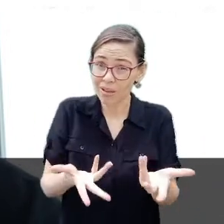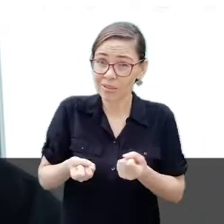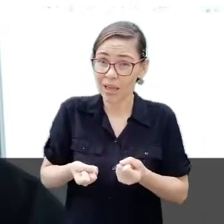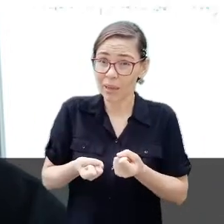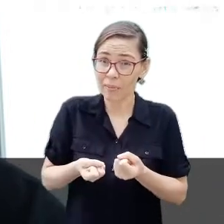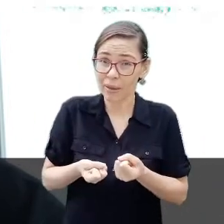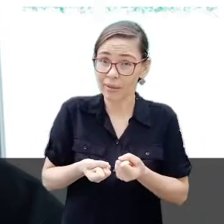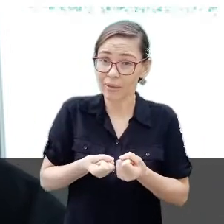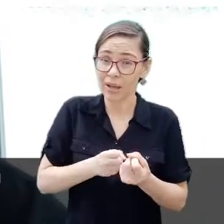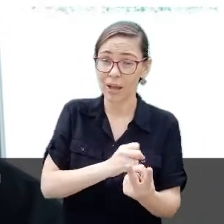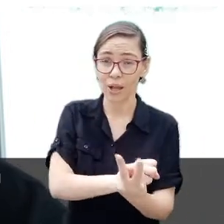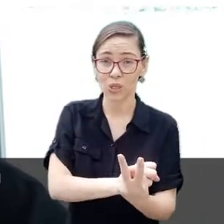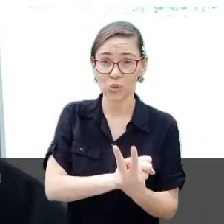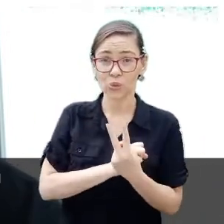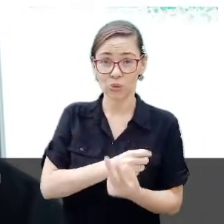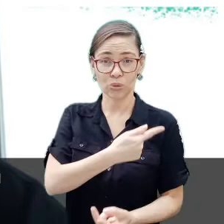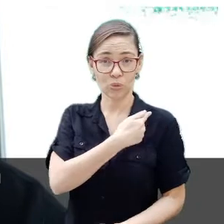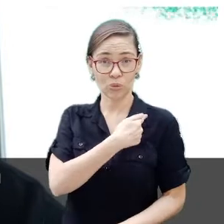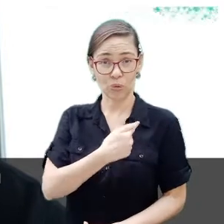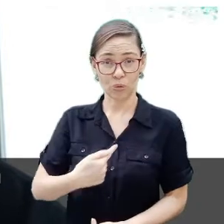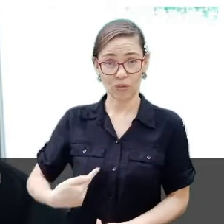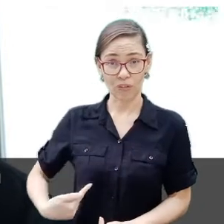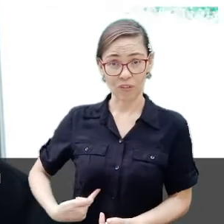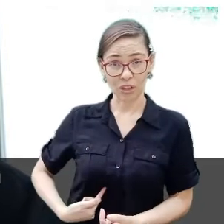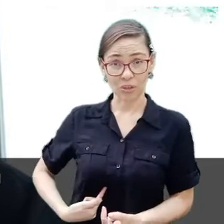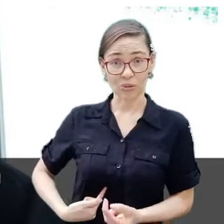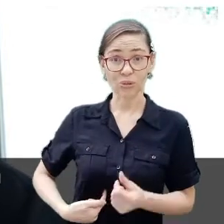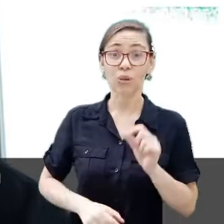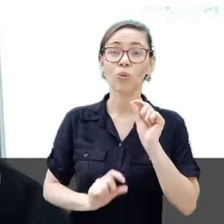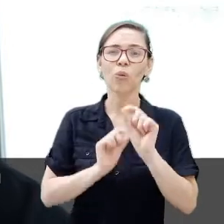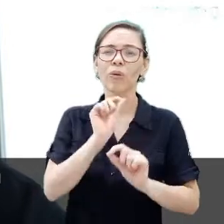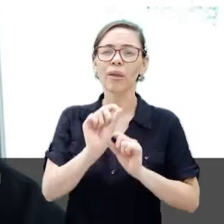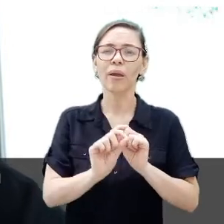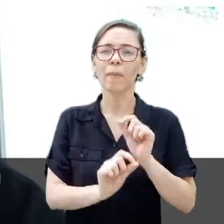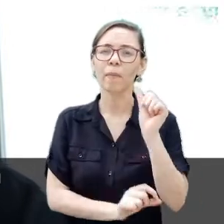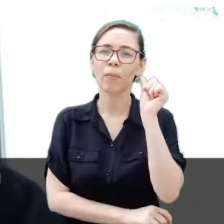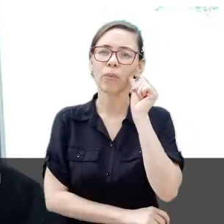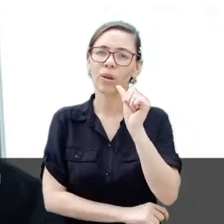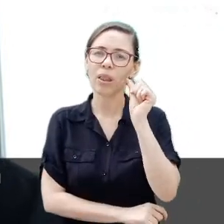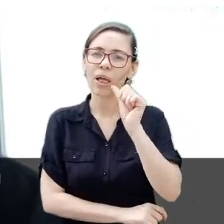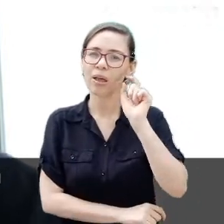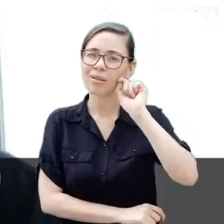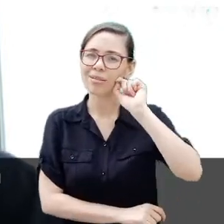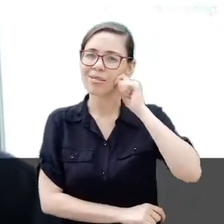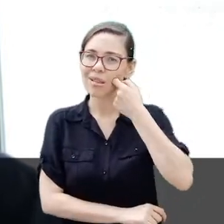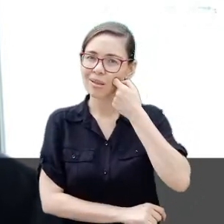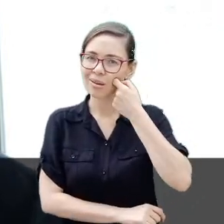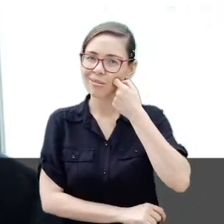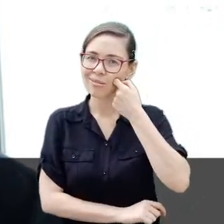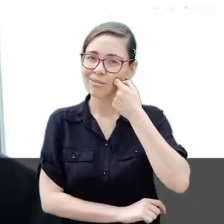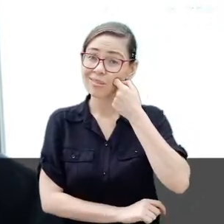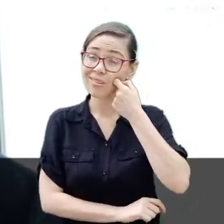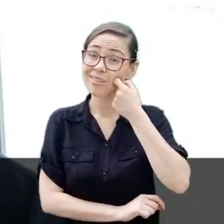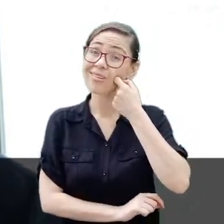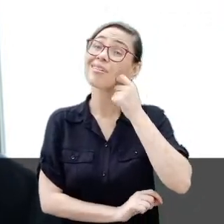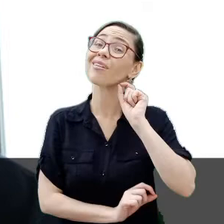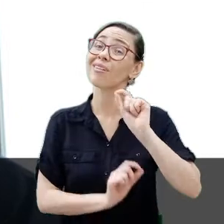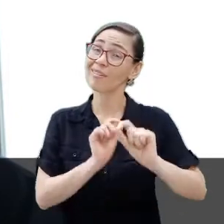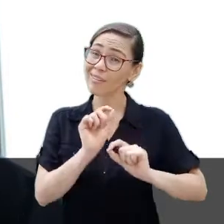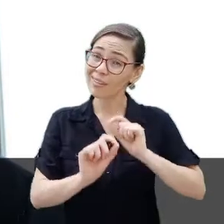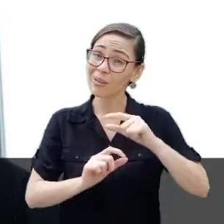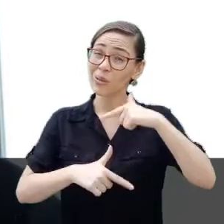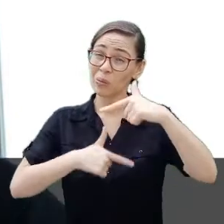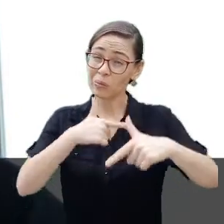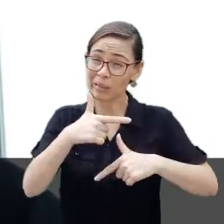pelos programas sociais, sobretudo os programas de transferência de renda, são mulheres negras. Essas mulheres exercem